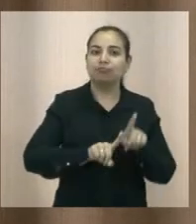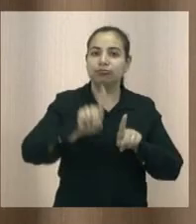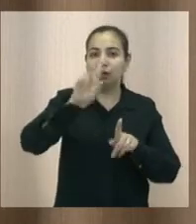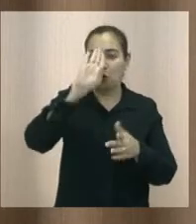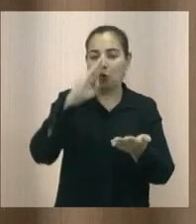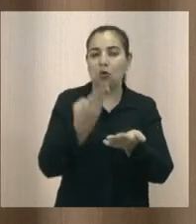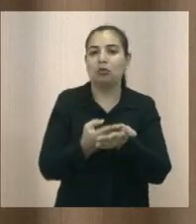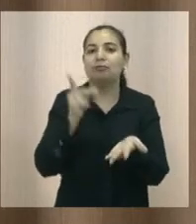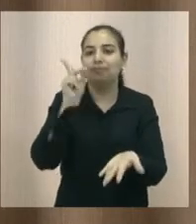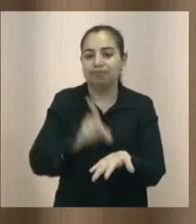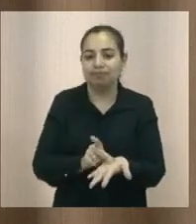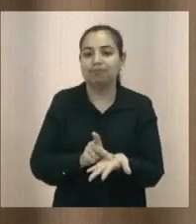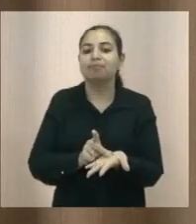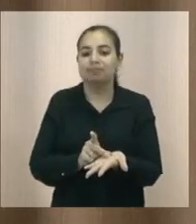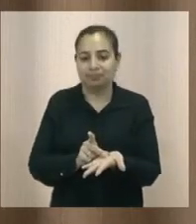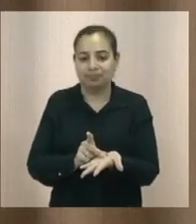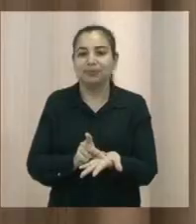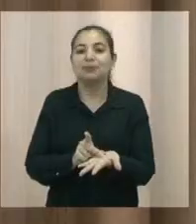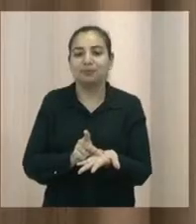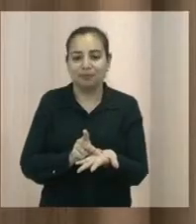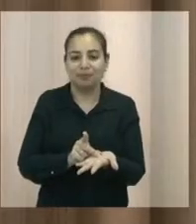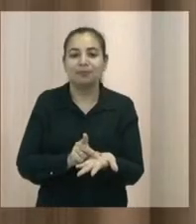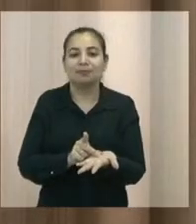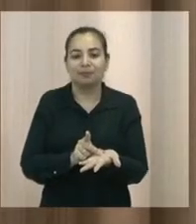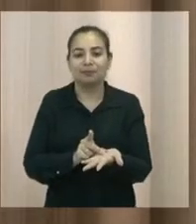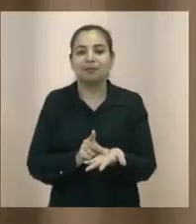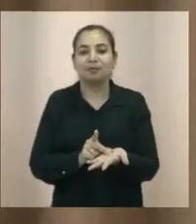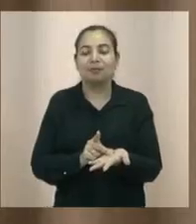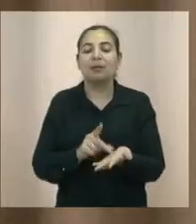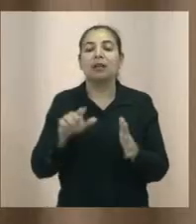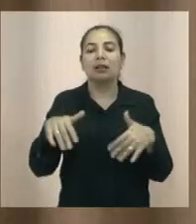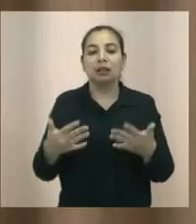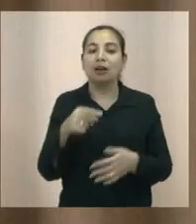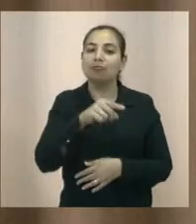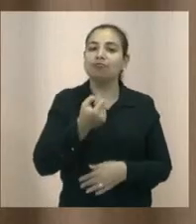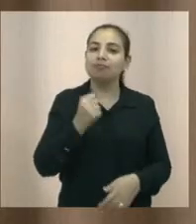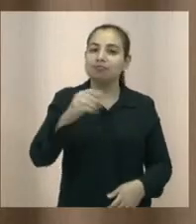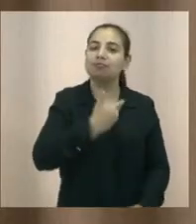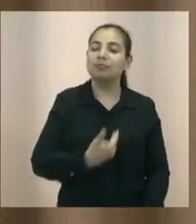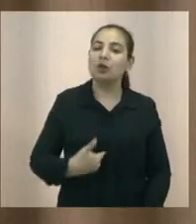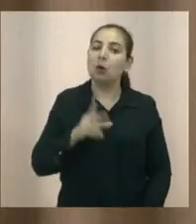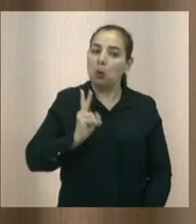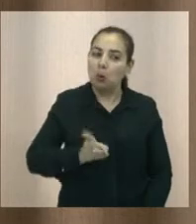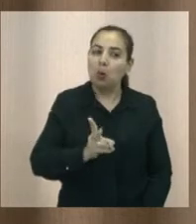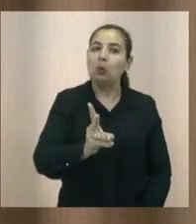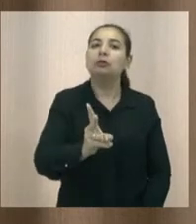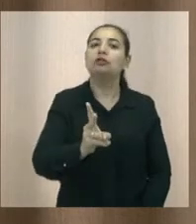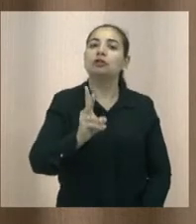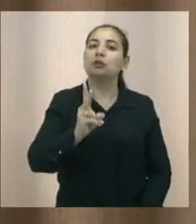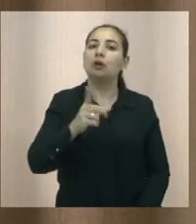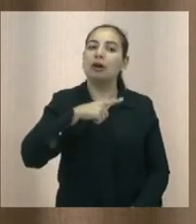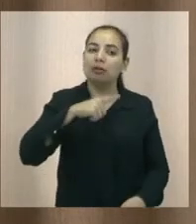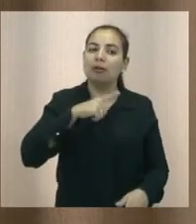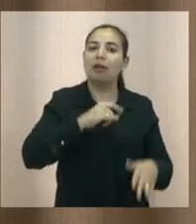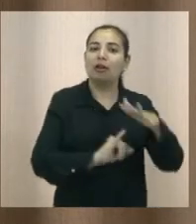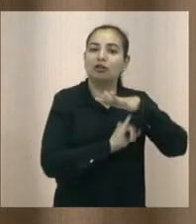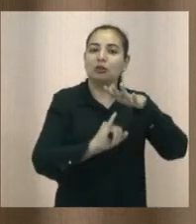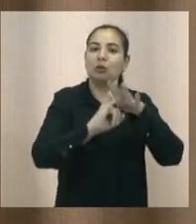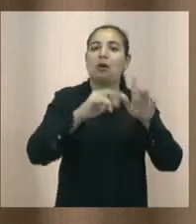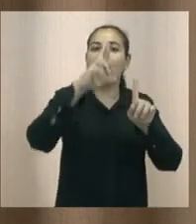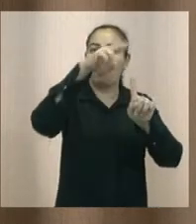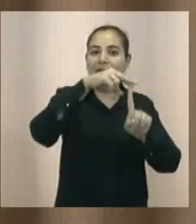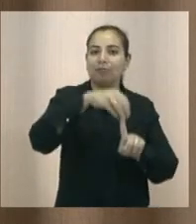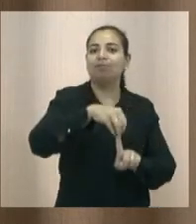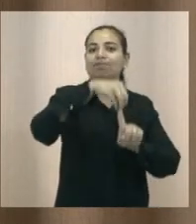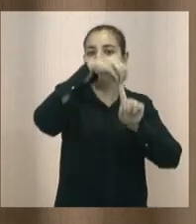confiança. E é isso que a gente quer. Que cada vez a Defensoria seja a instituição referência, né? Porque o que a